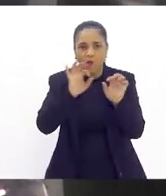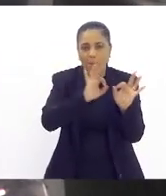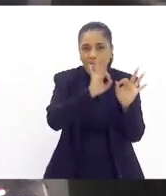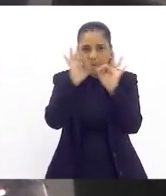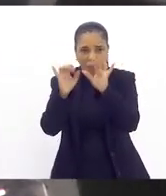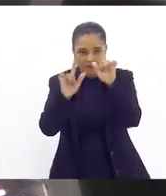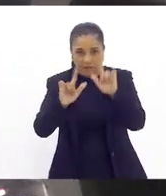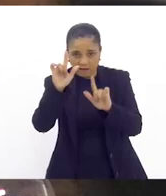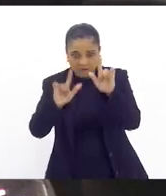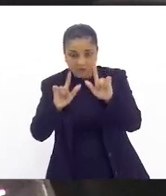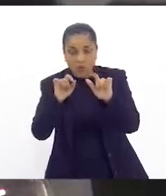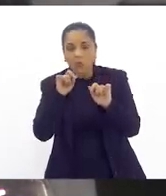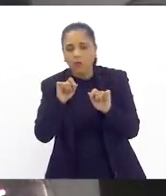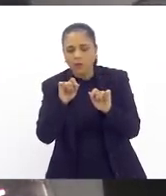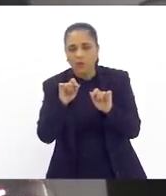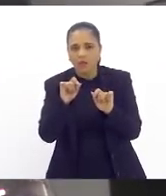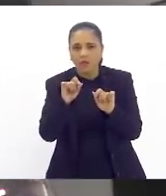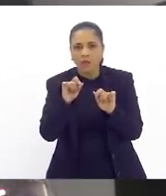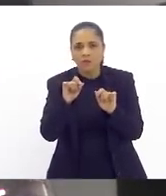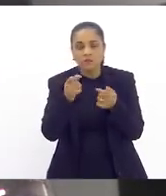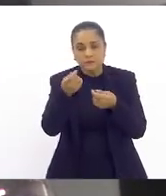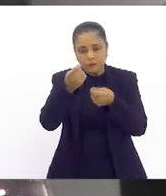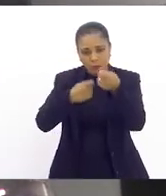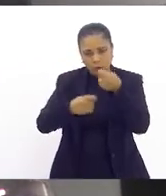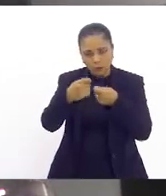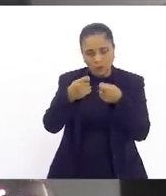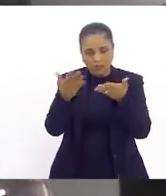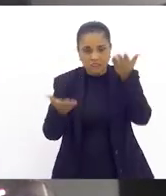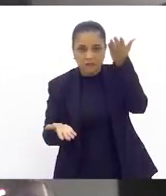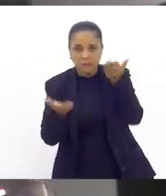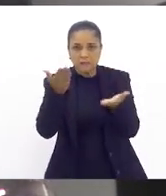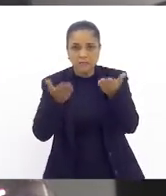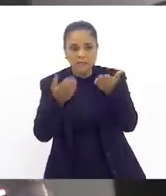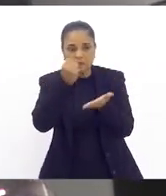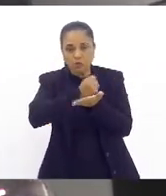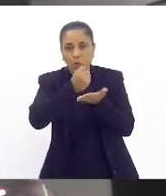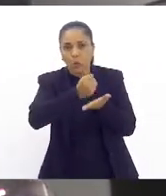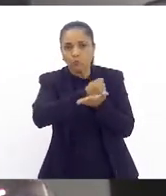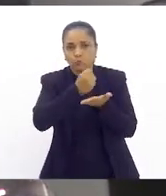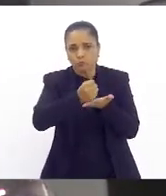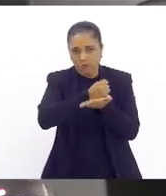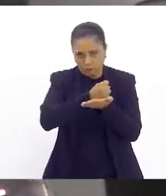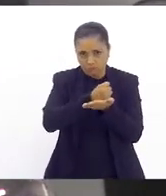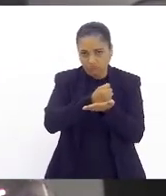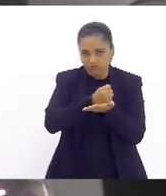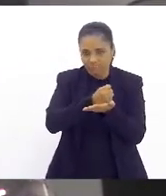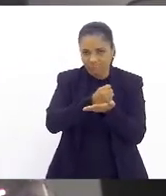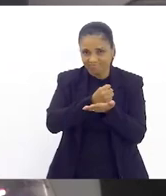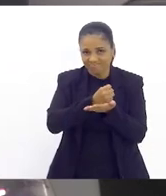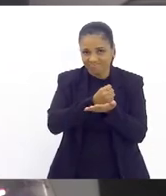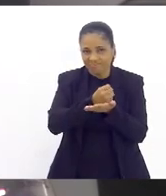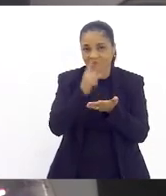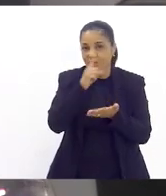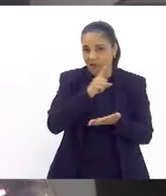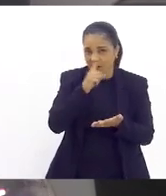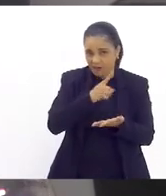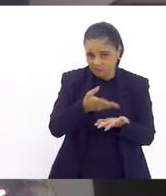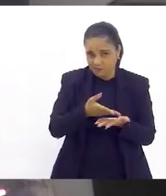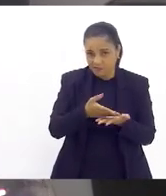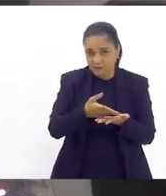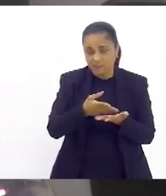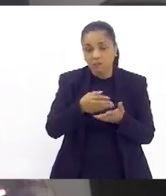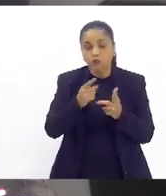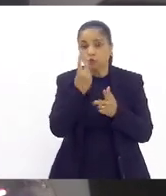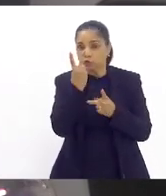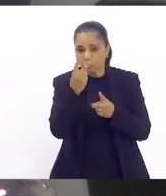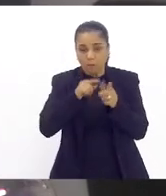dizendo que há um desequilíbrio econômico grande nos contratos e as duas perguntas que eu deixo aqui para os diretores